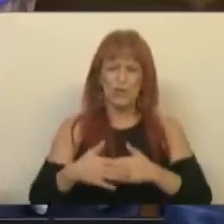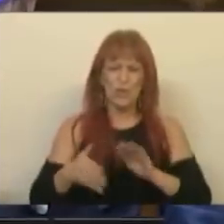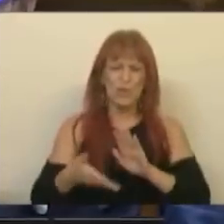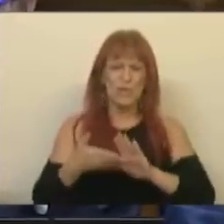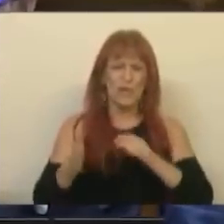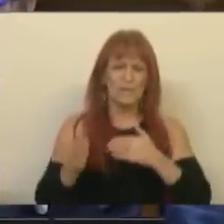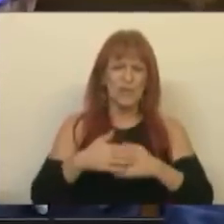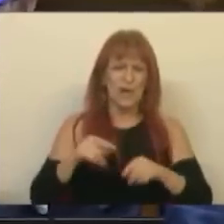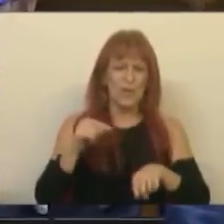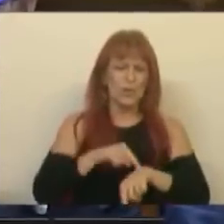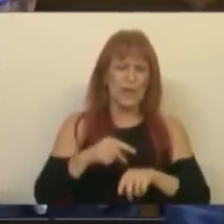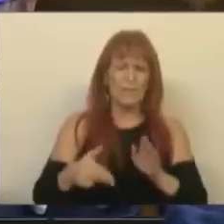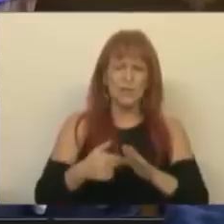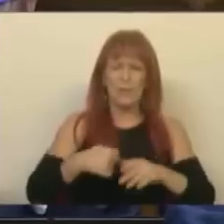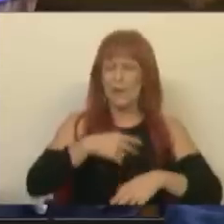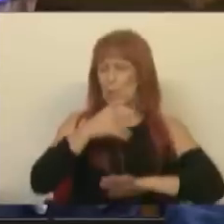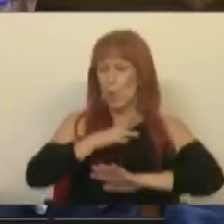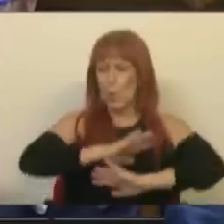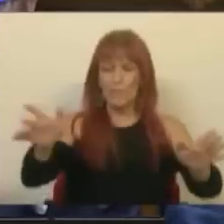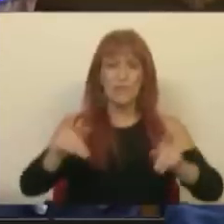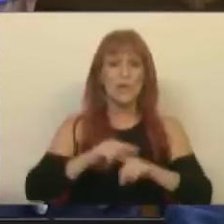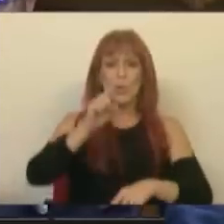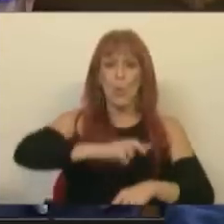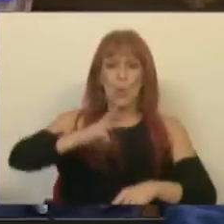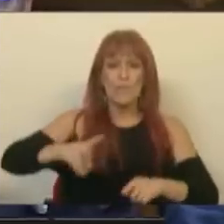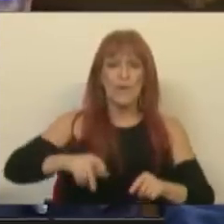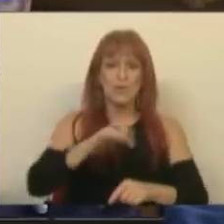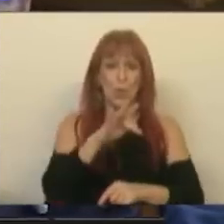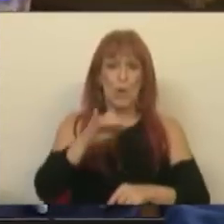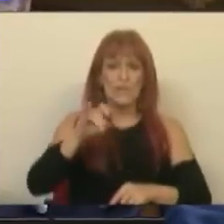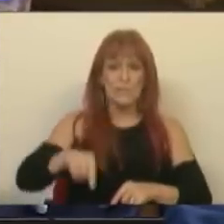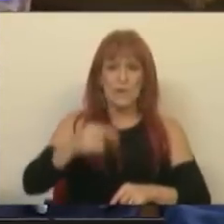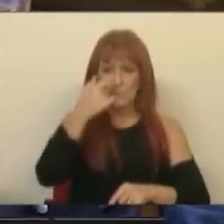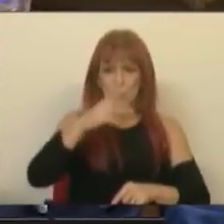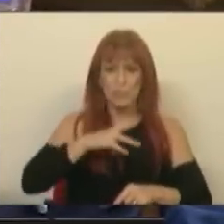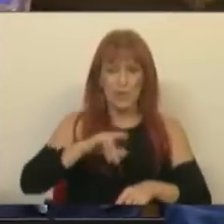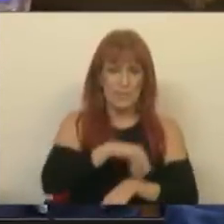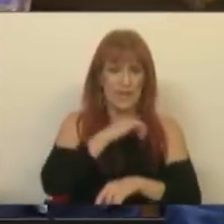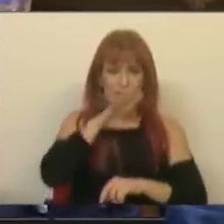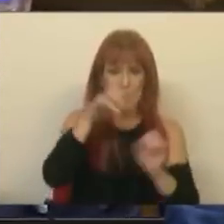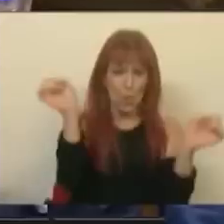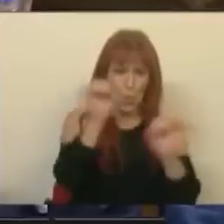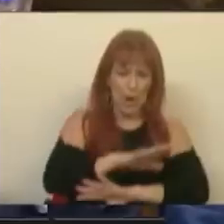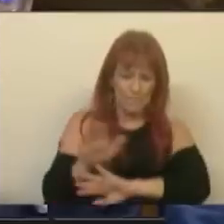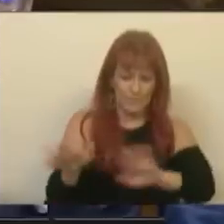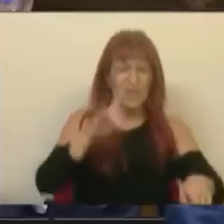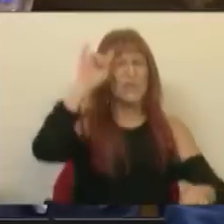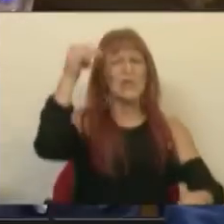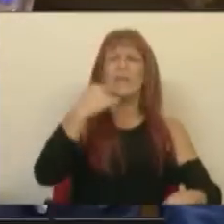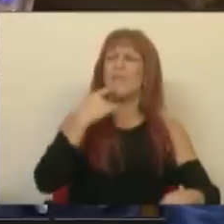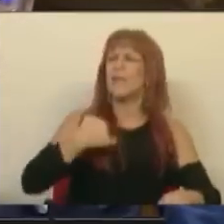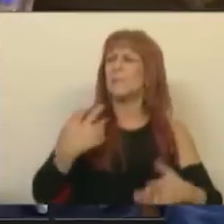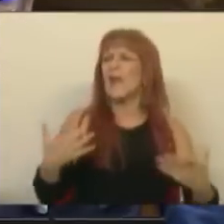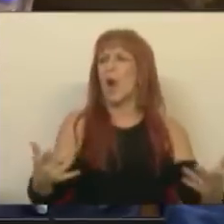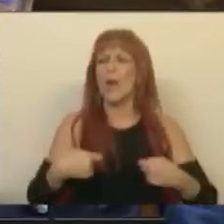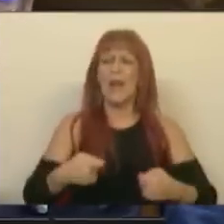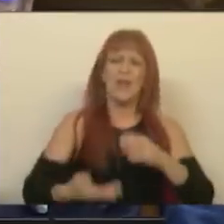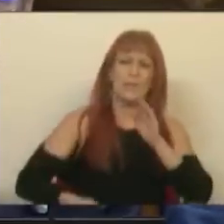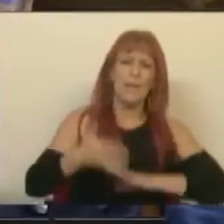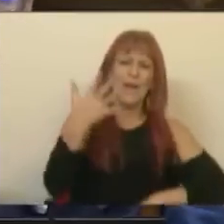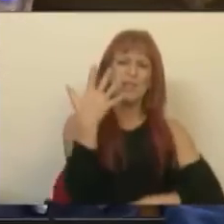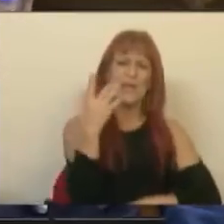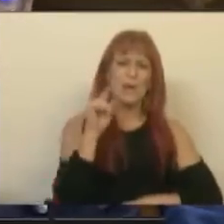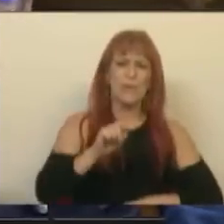tempos espera absolutamente alucinantes nem do Milhão e 400.000 portugueses família e já sei que vai dizer que agora gasta mais